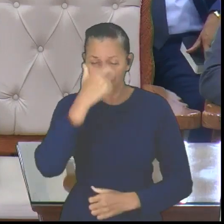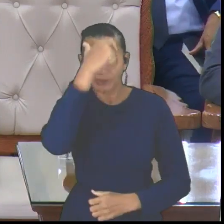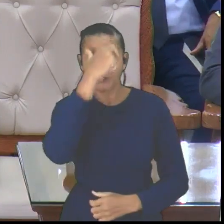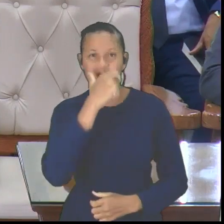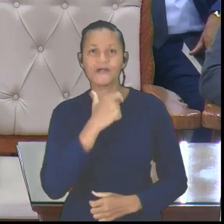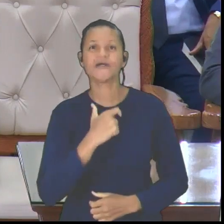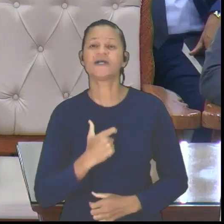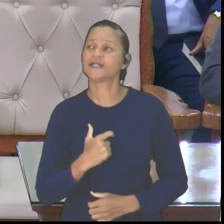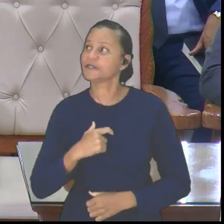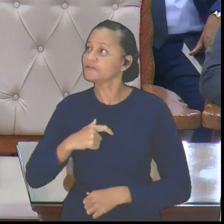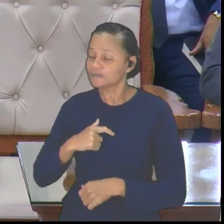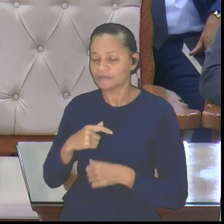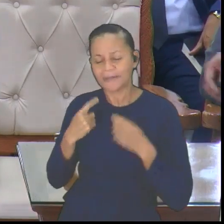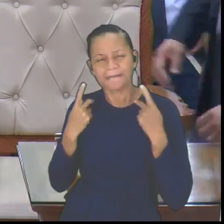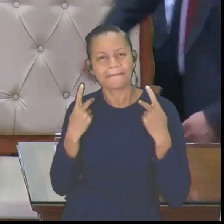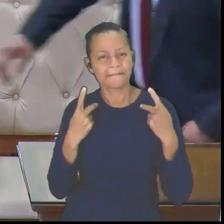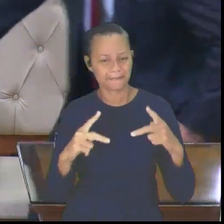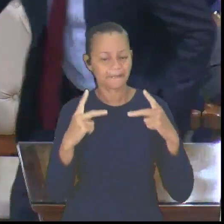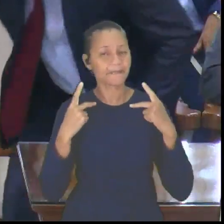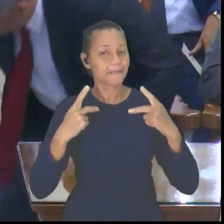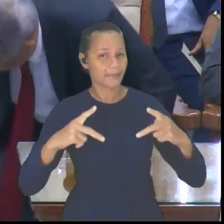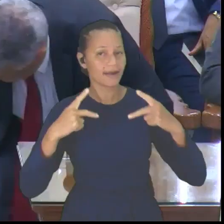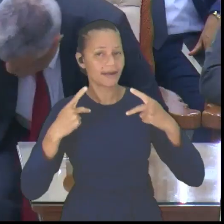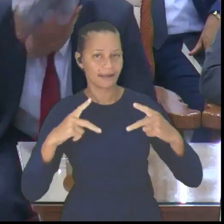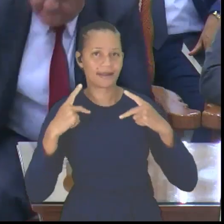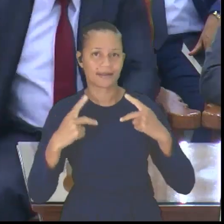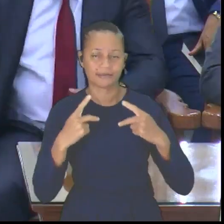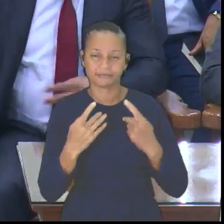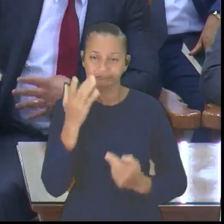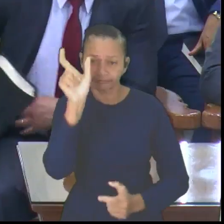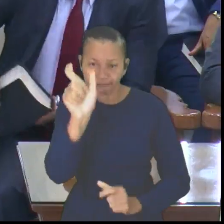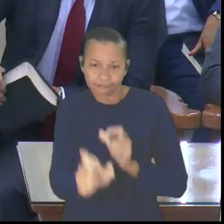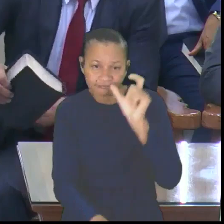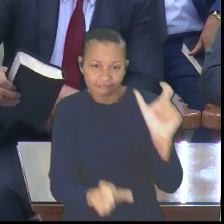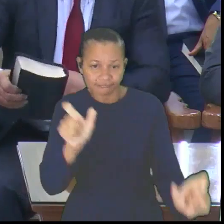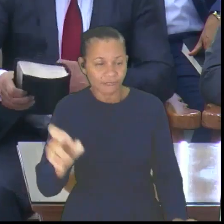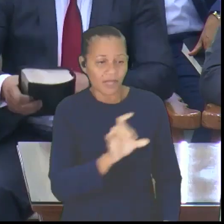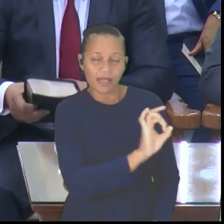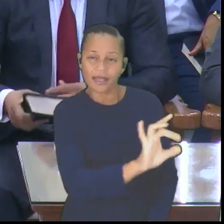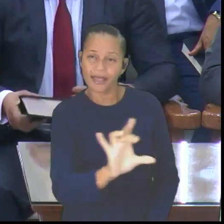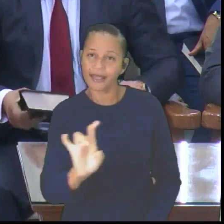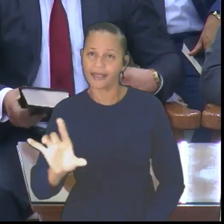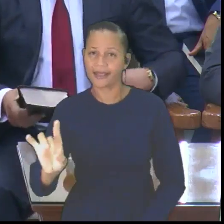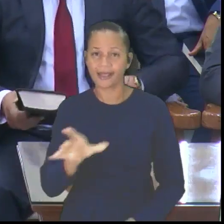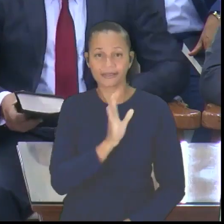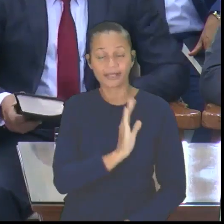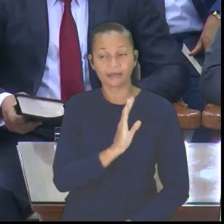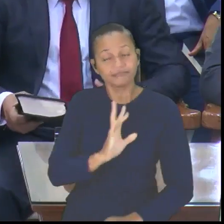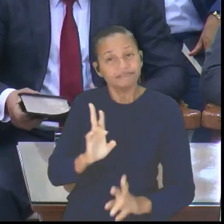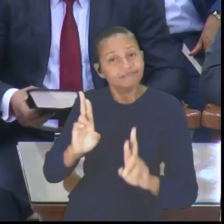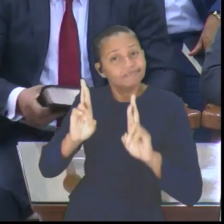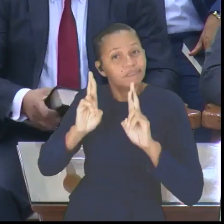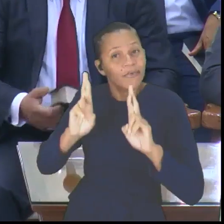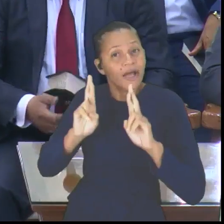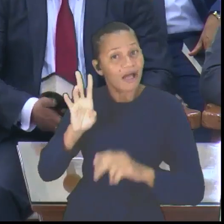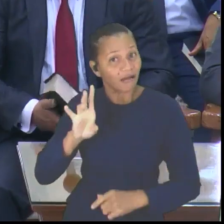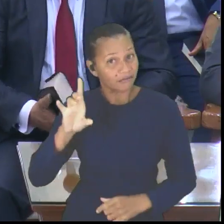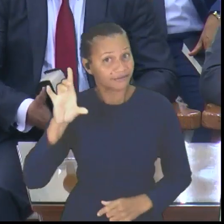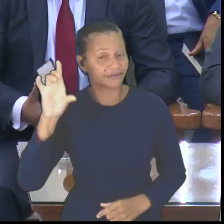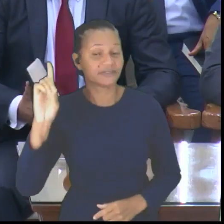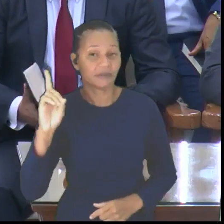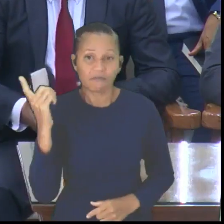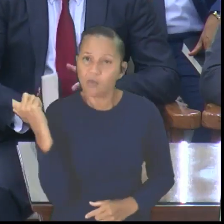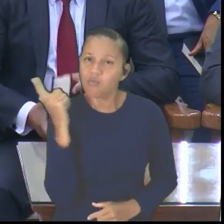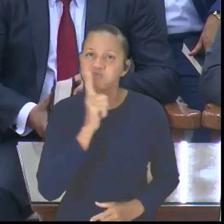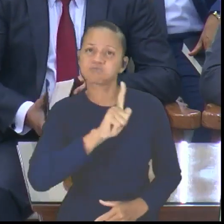o portador da palavra de Deus para os vossos corações, e espero em Deus e